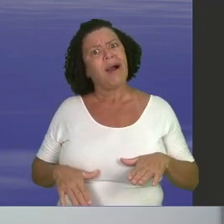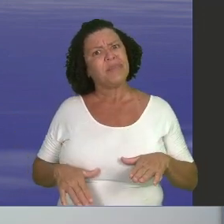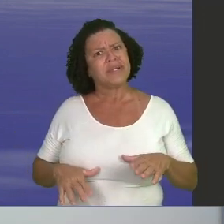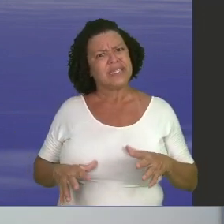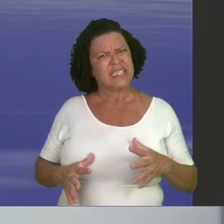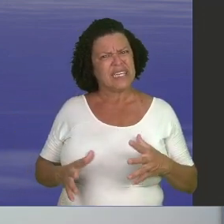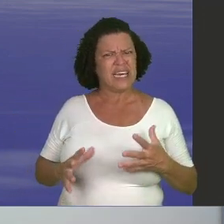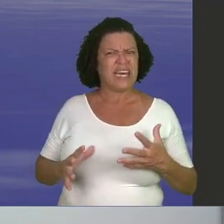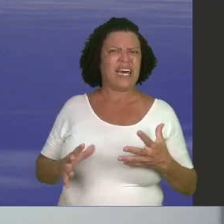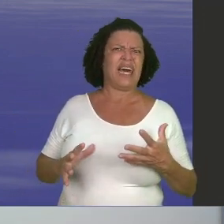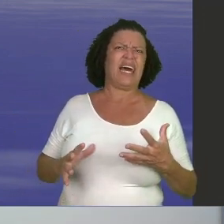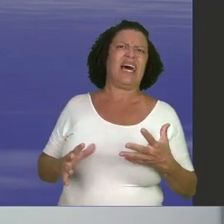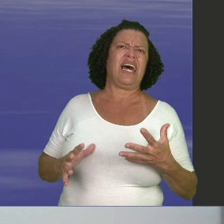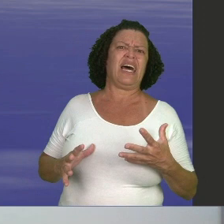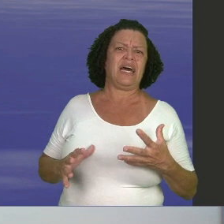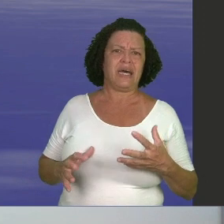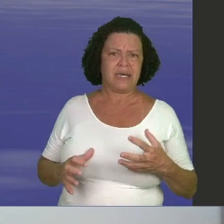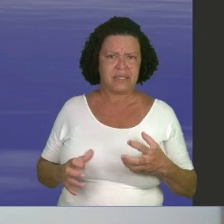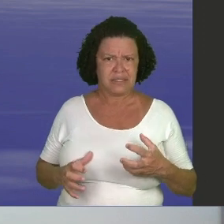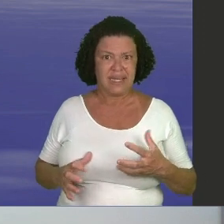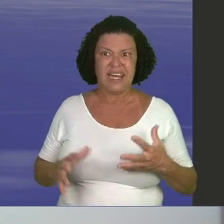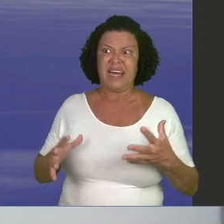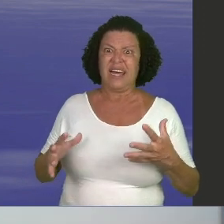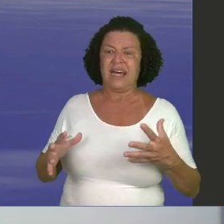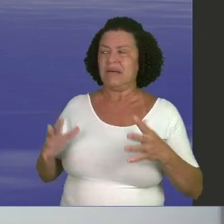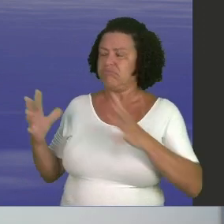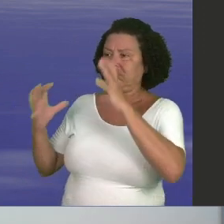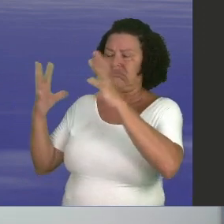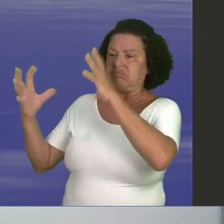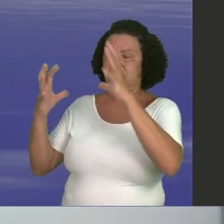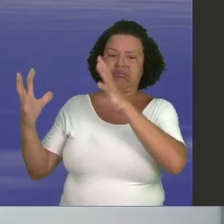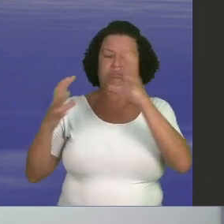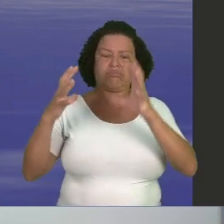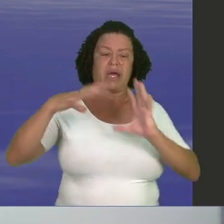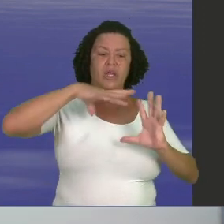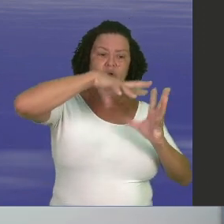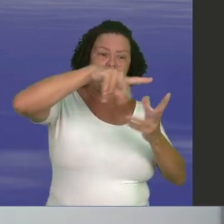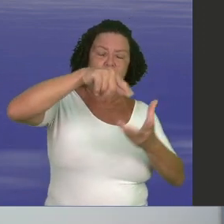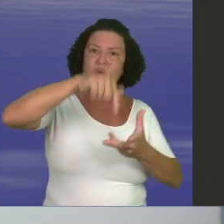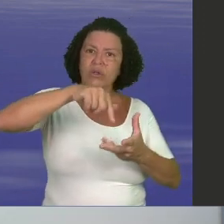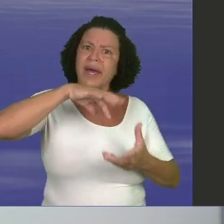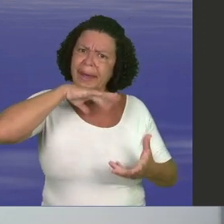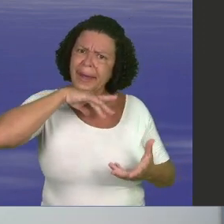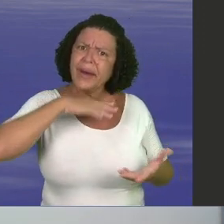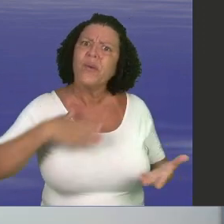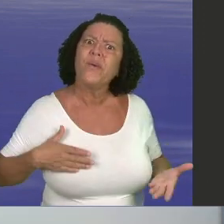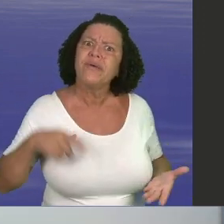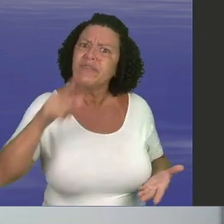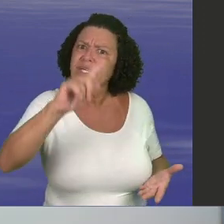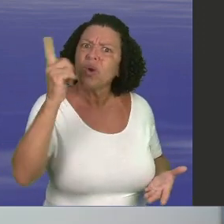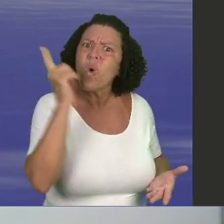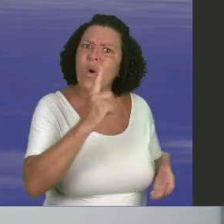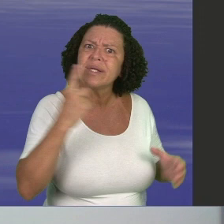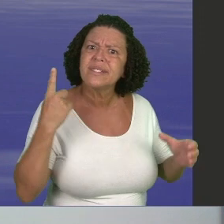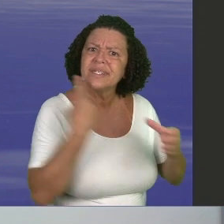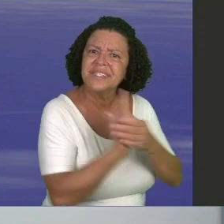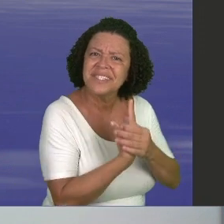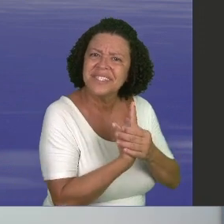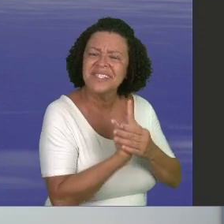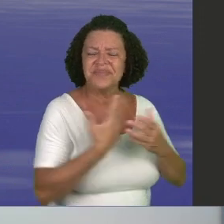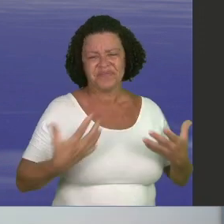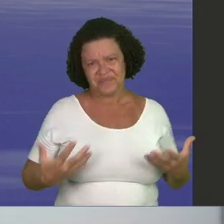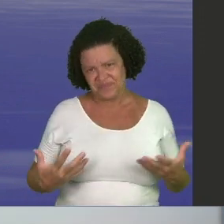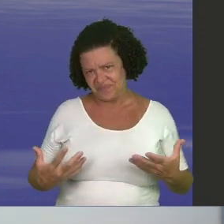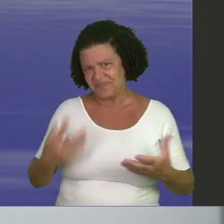desarmoniza e ainda desarmoniza os outros. E acho que o mundo está desarmonizado e você não consegue se harmonizar.